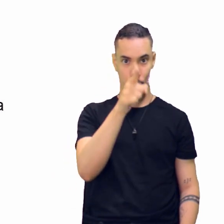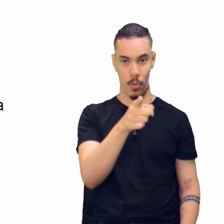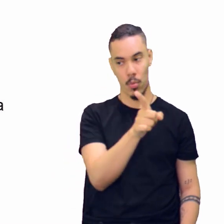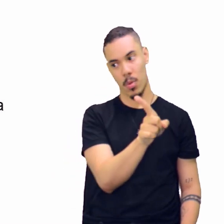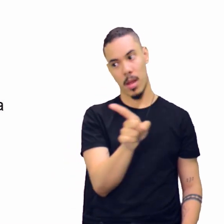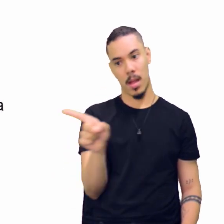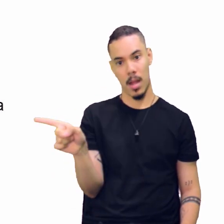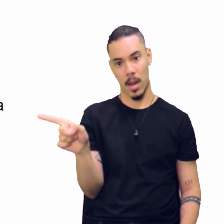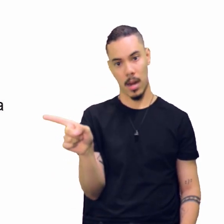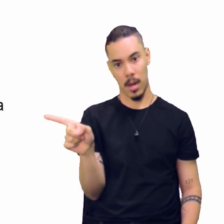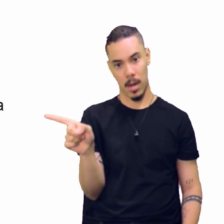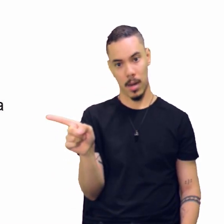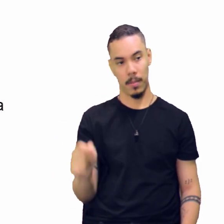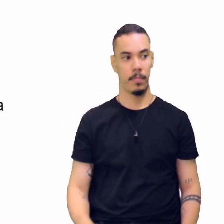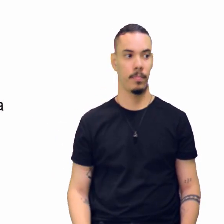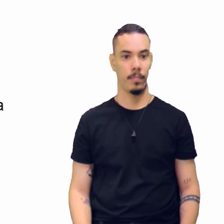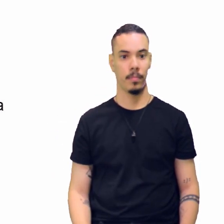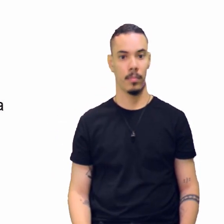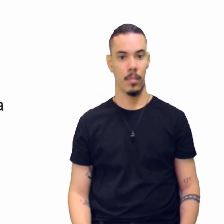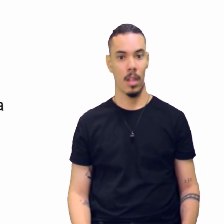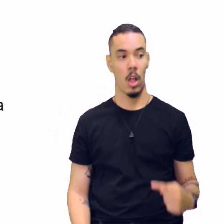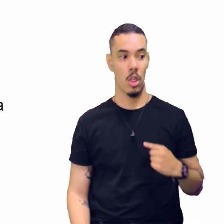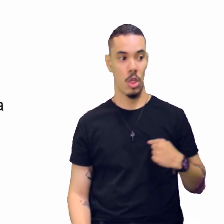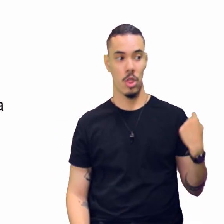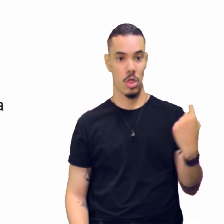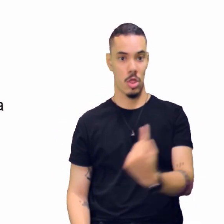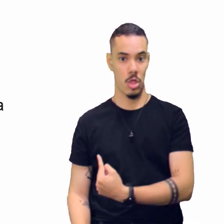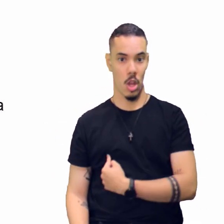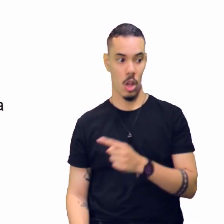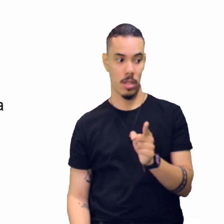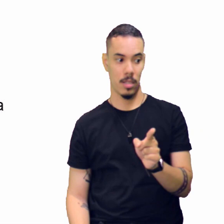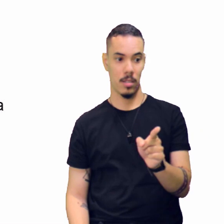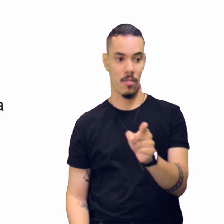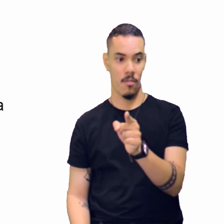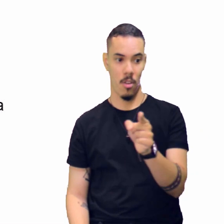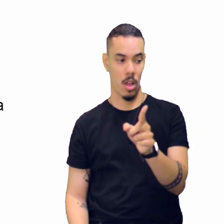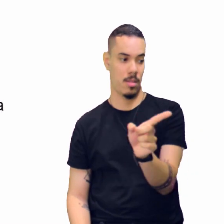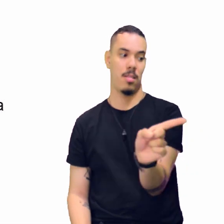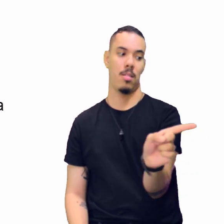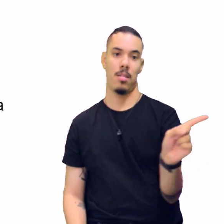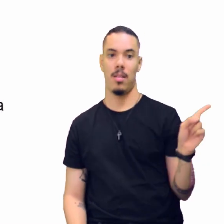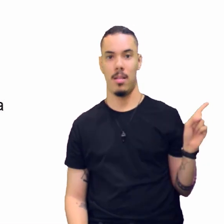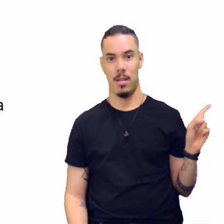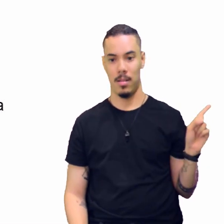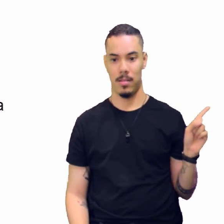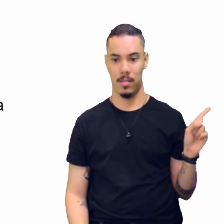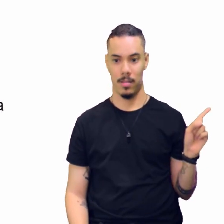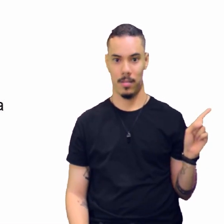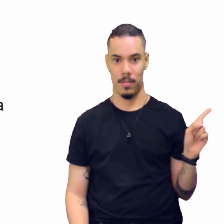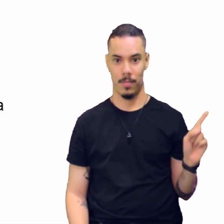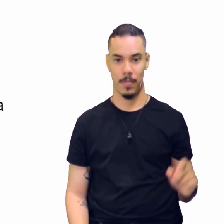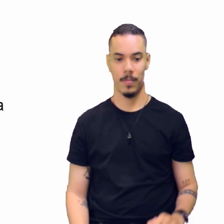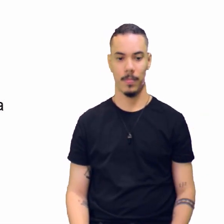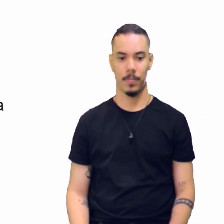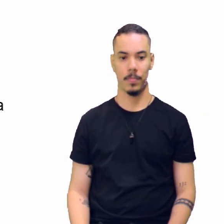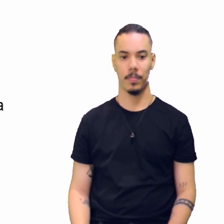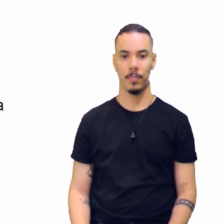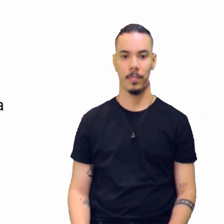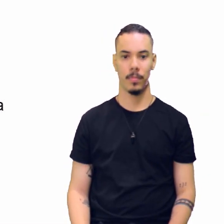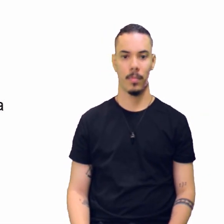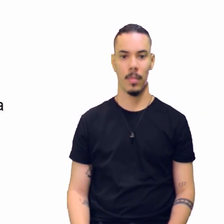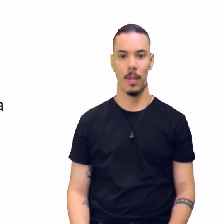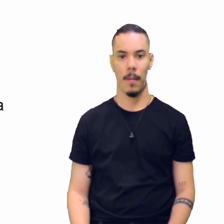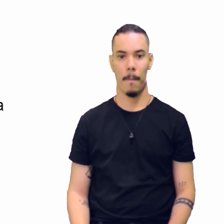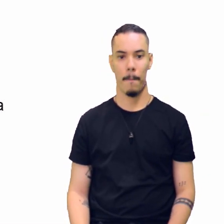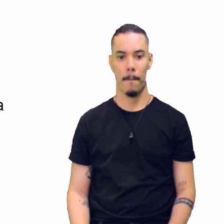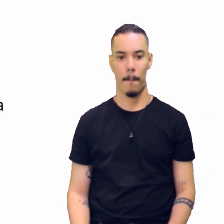fala, tu, a pessoa com quem se fala, ele, a pessoa de quem eu falo. Ó, e nós, primeira pessoa do plural,